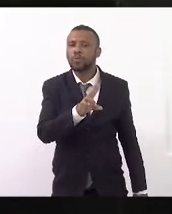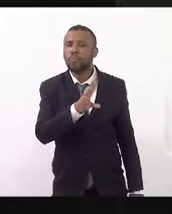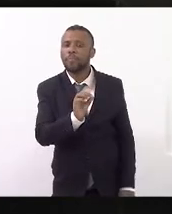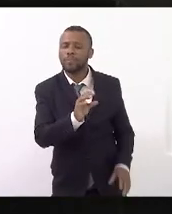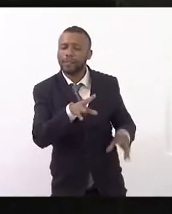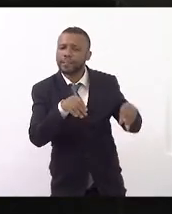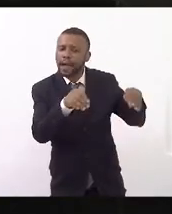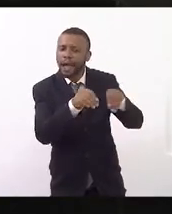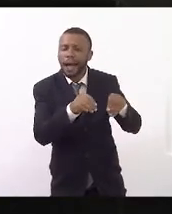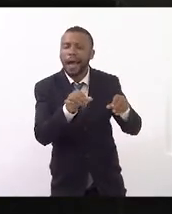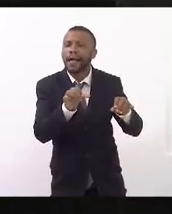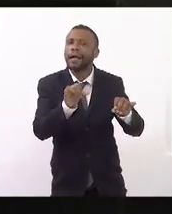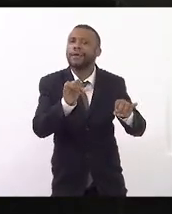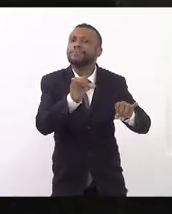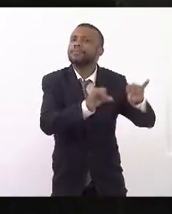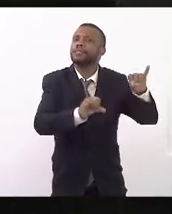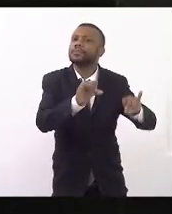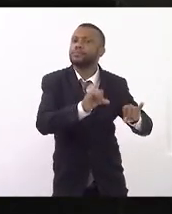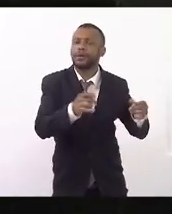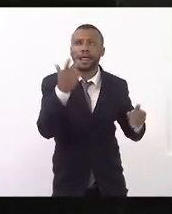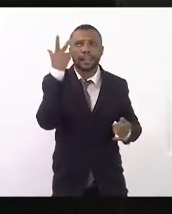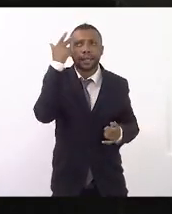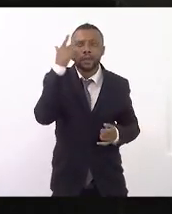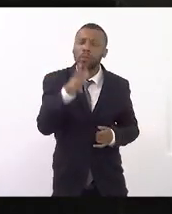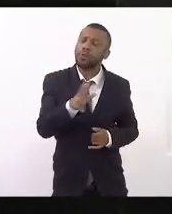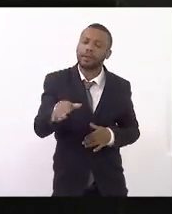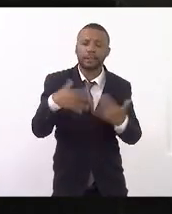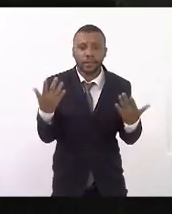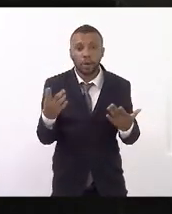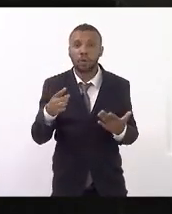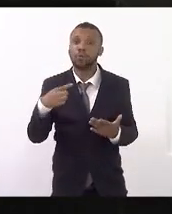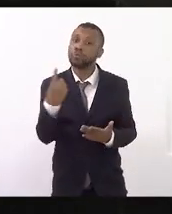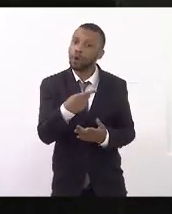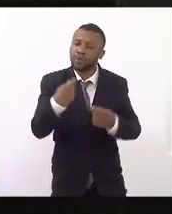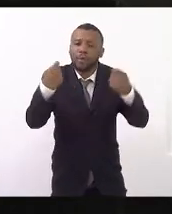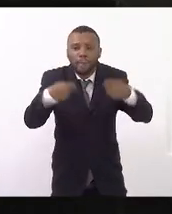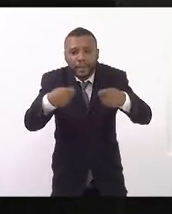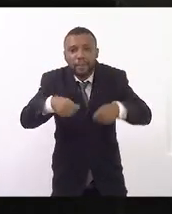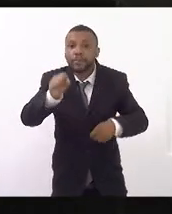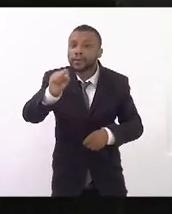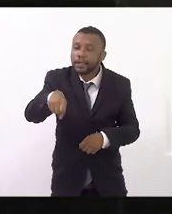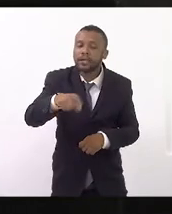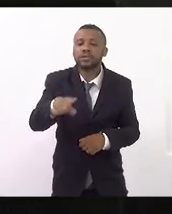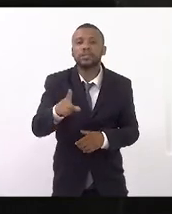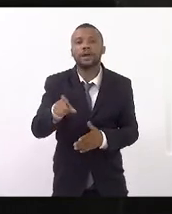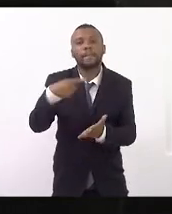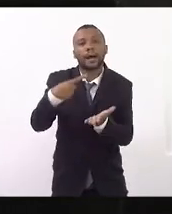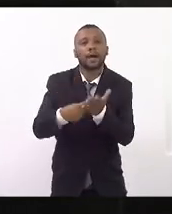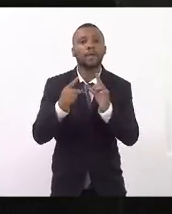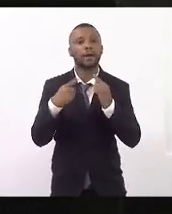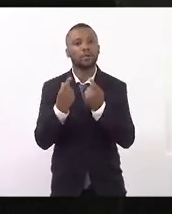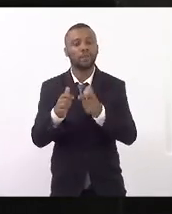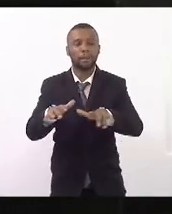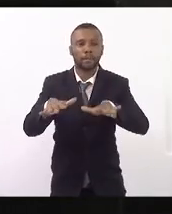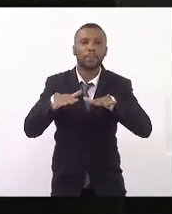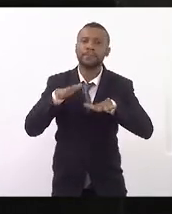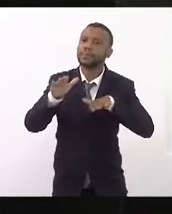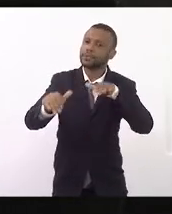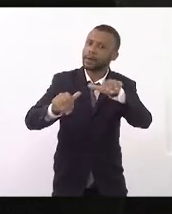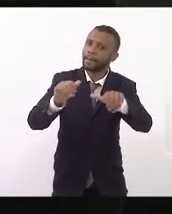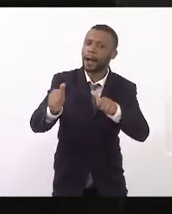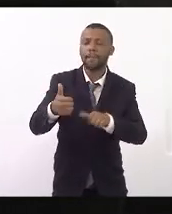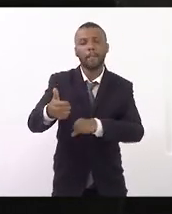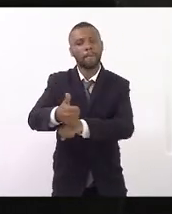Então, senhor presidente, carece, sim, de uma audiência pública, de chamarmos ambientalistas,